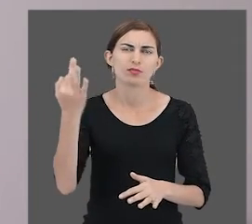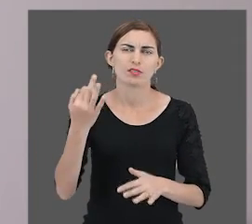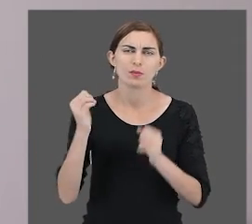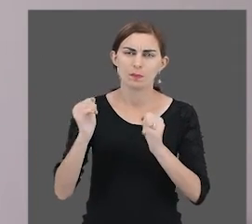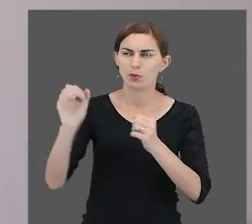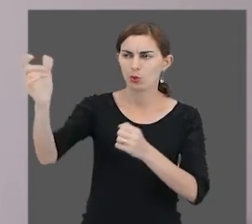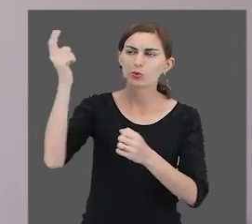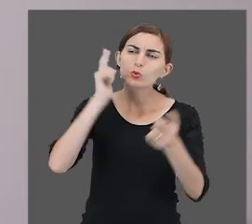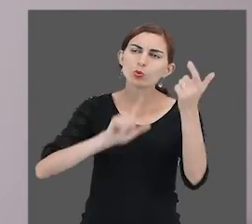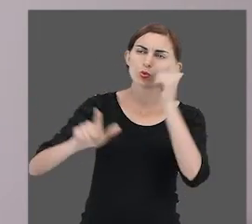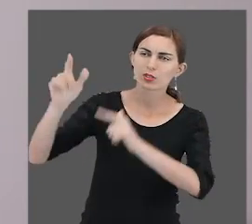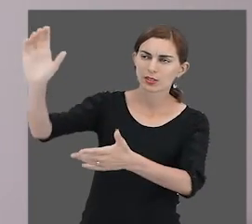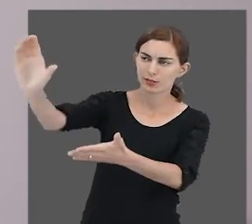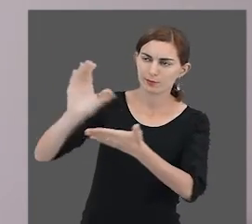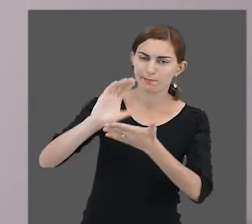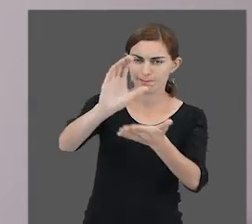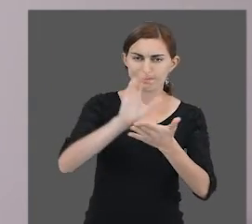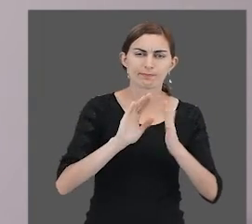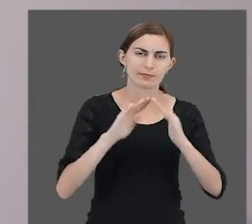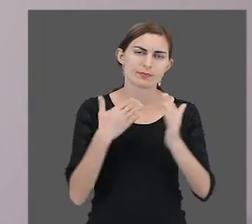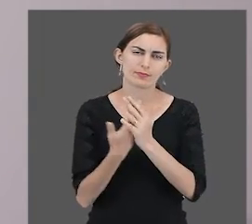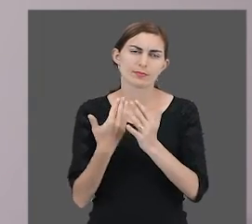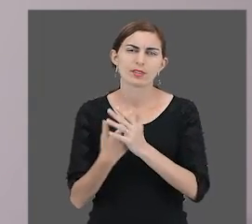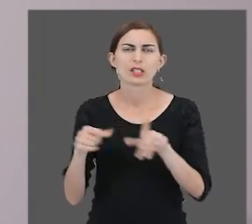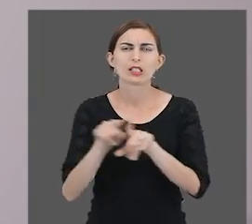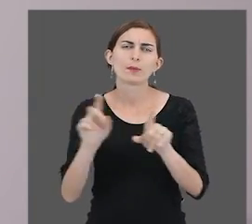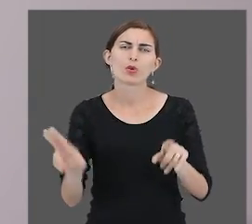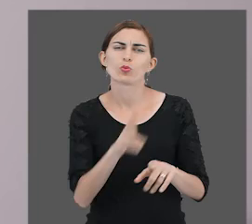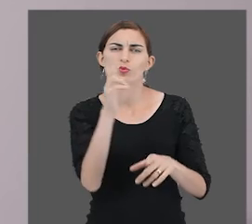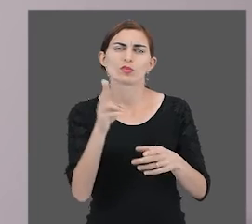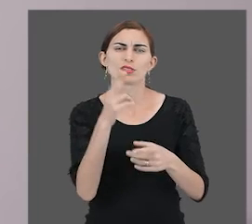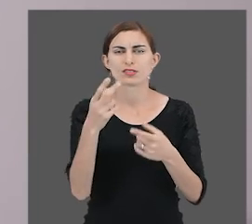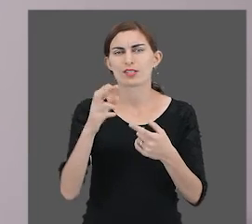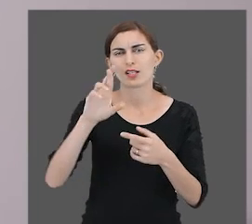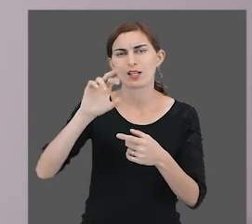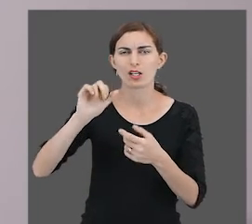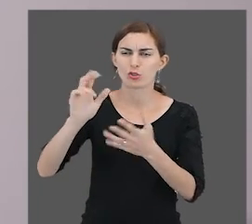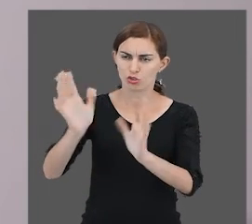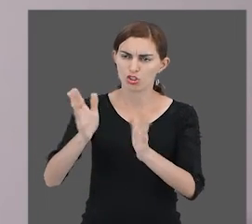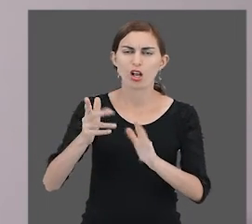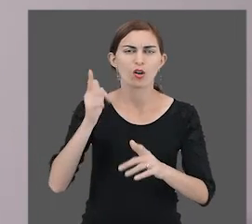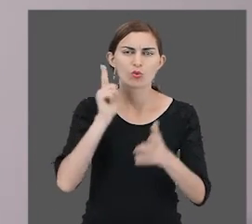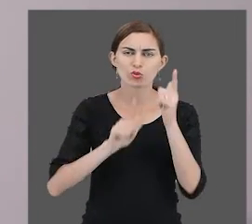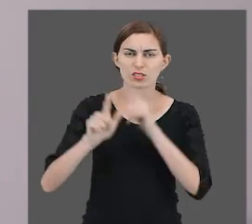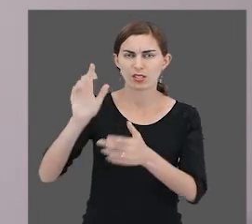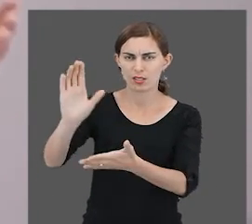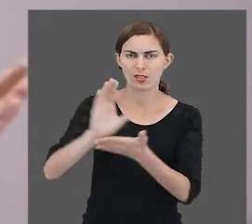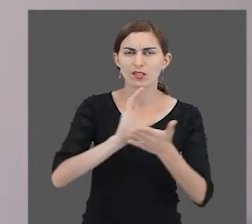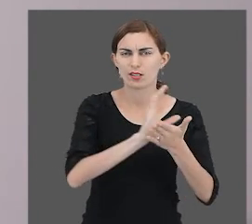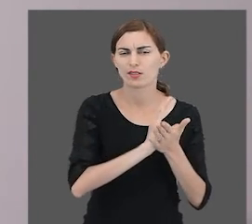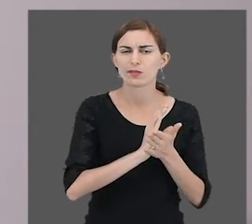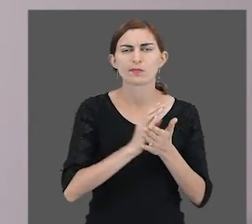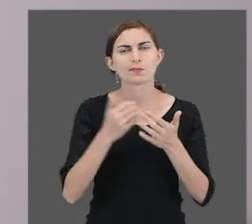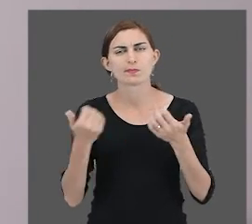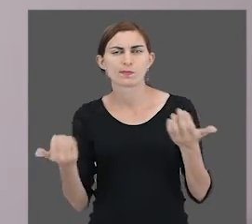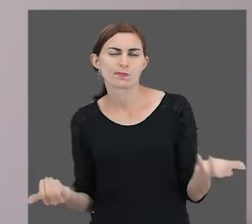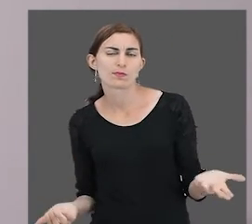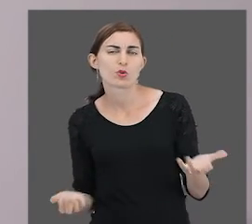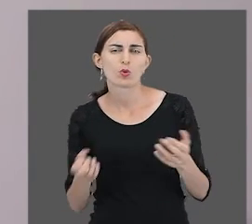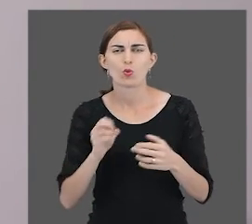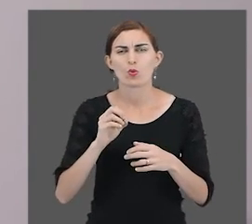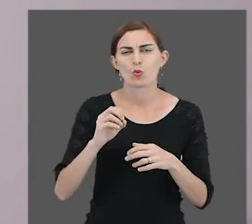possa captar para a sua escola é muito interessante, quanto também a melhor utilização de recursos que já são enviados para você por transferências legais